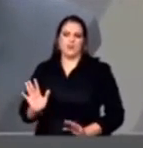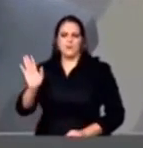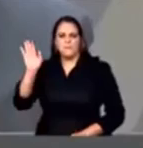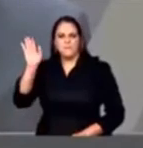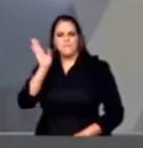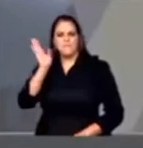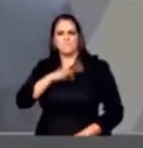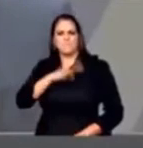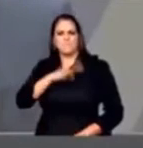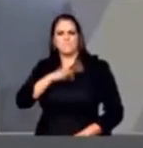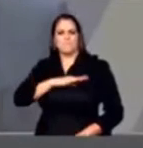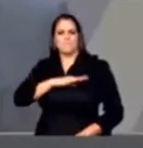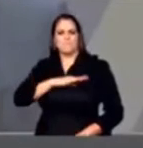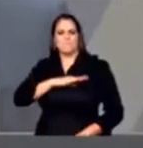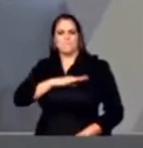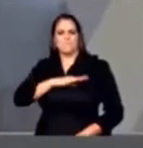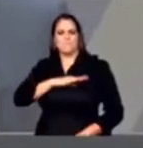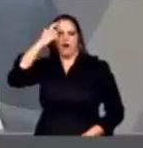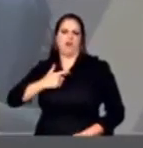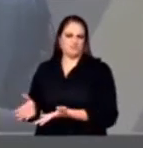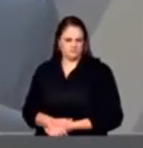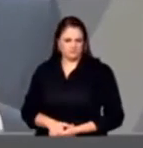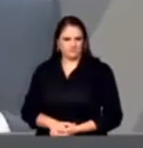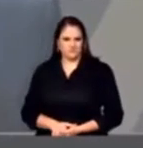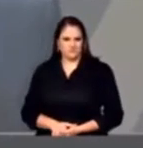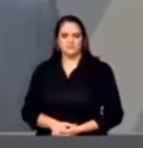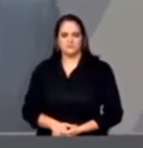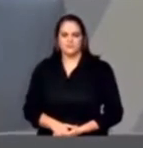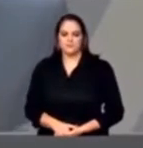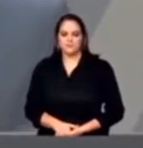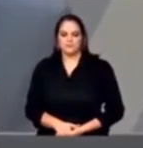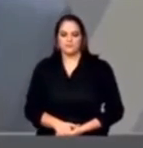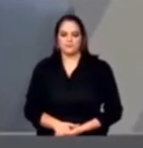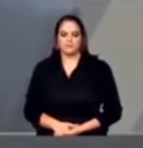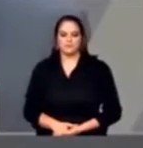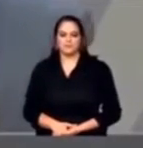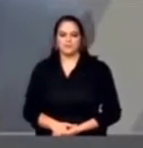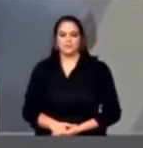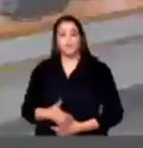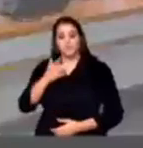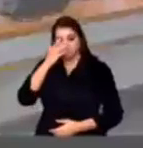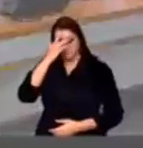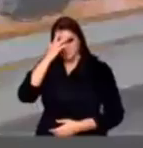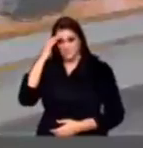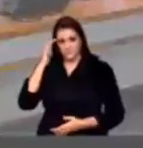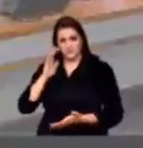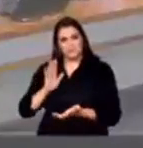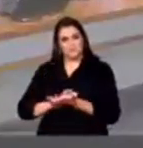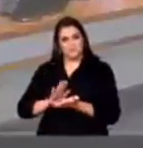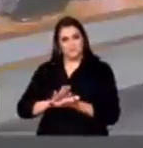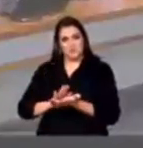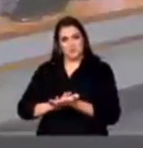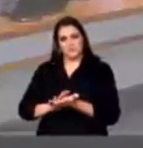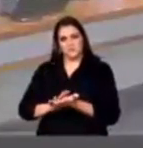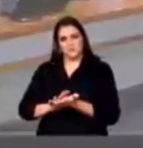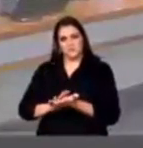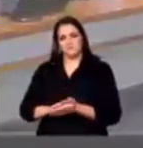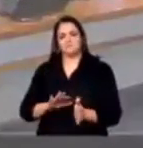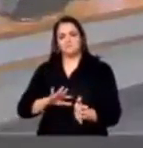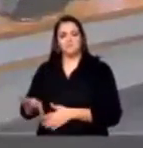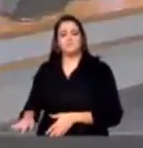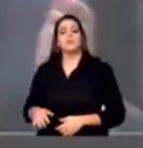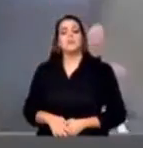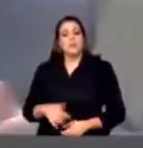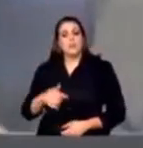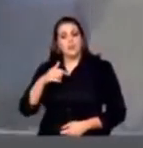mal-caratismo. Feitas essas observações, senhor presidente, eu gostaria ainda de fazer aqui rápidas observações. A primeira delas é que